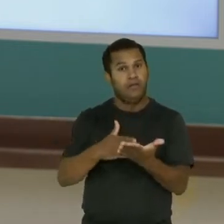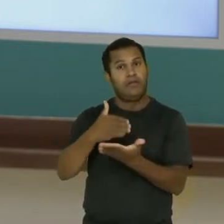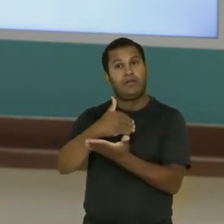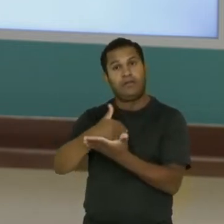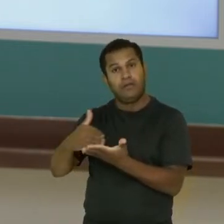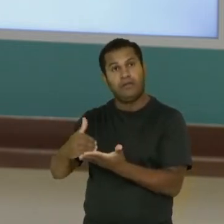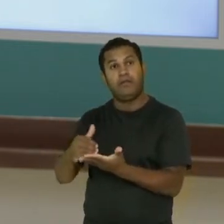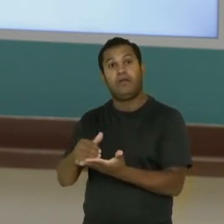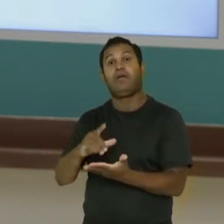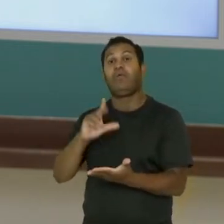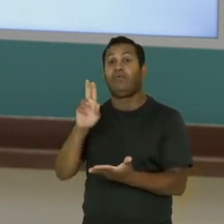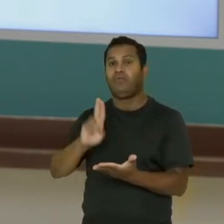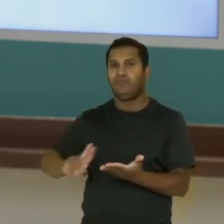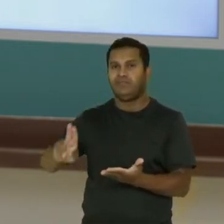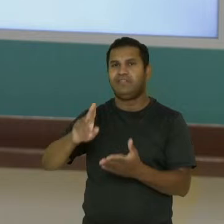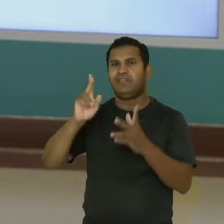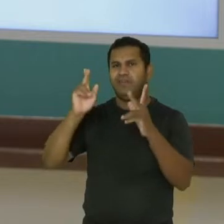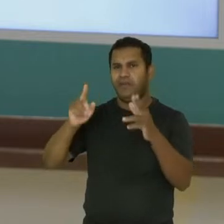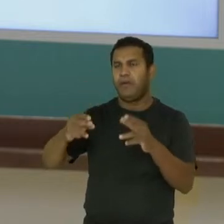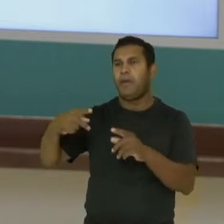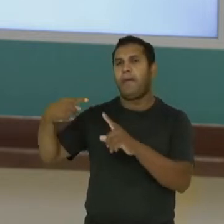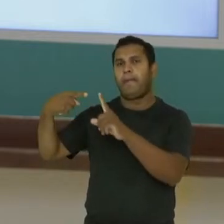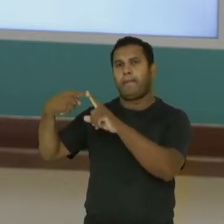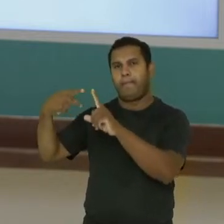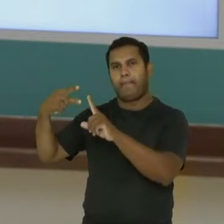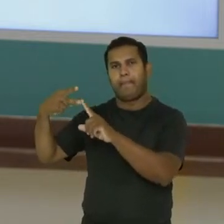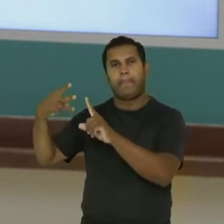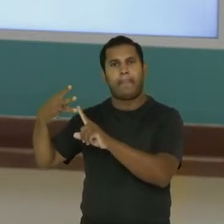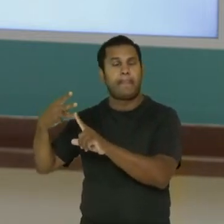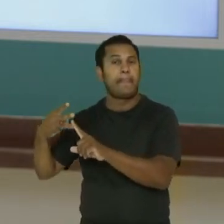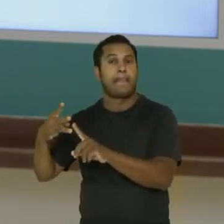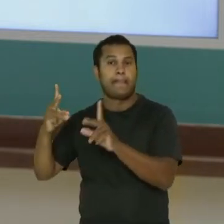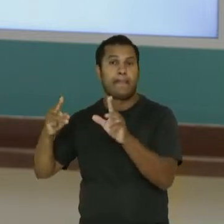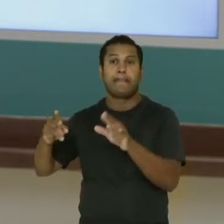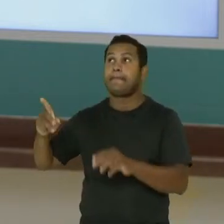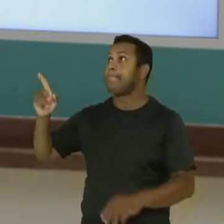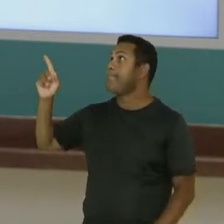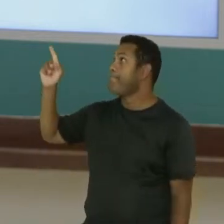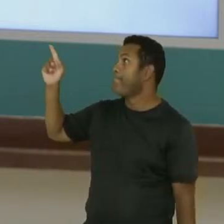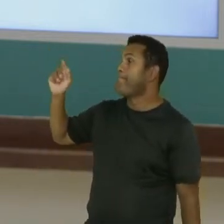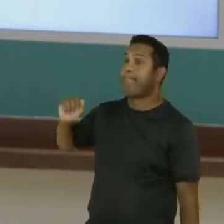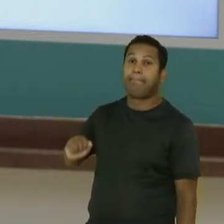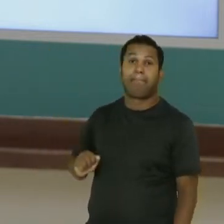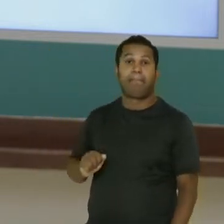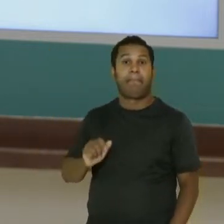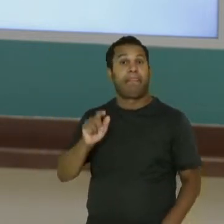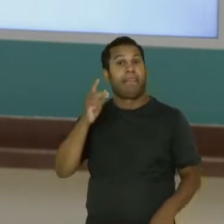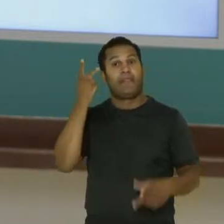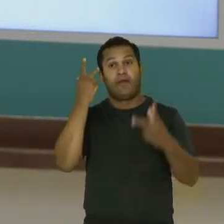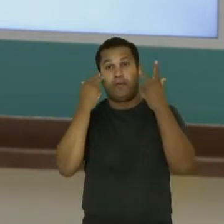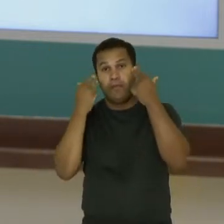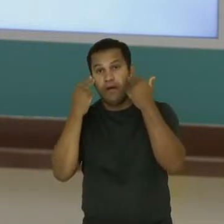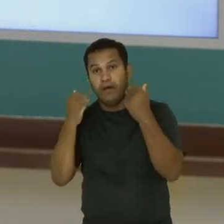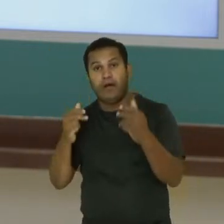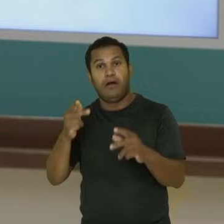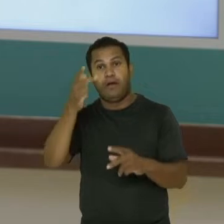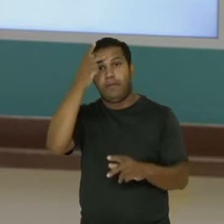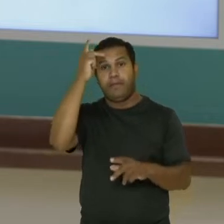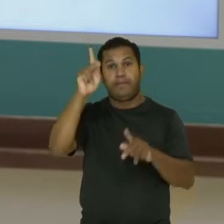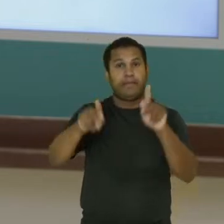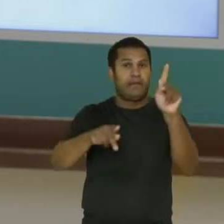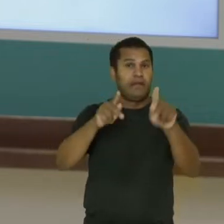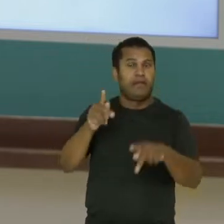considerando ali critérios que podem ser naturais, de população, econômicos, entre outros. Então é